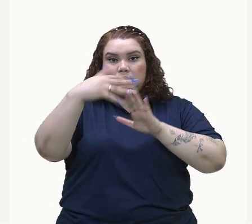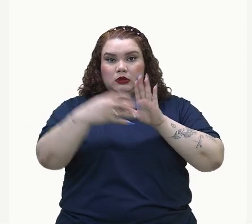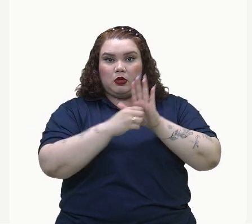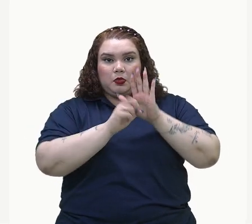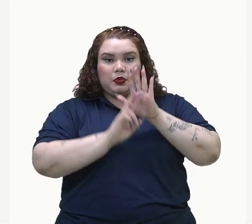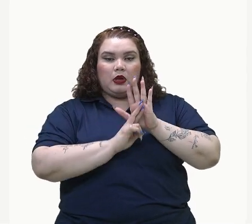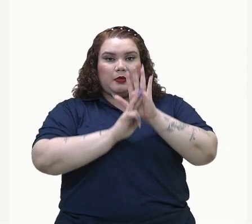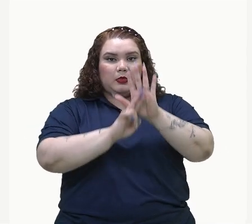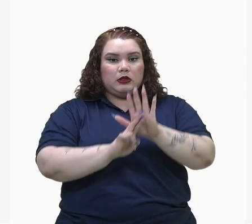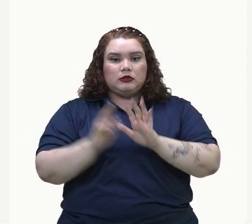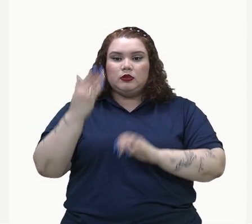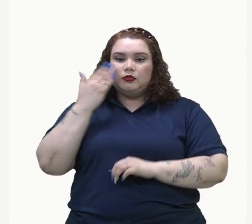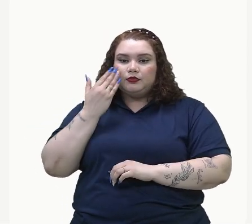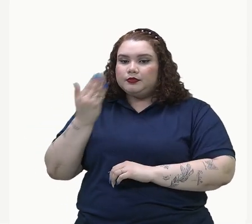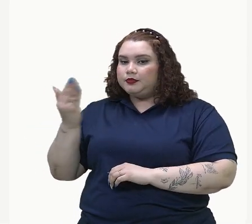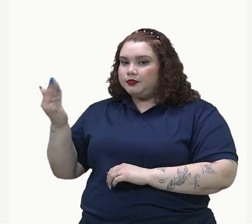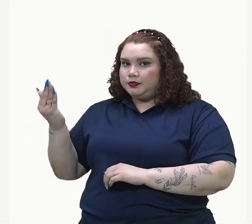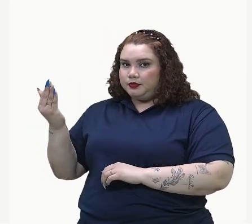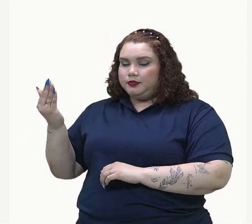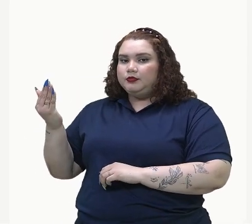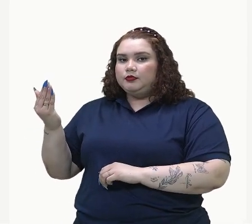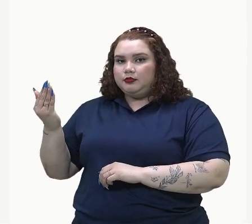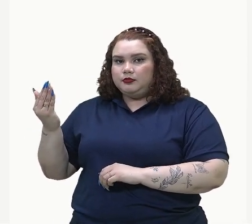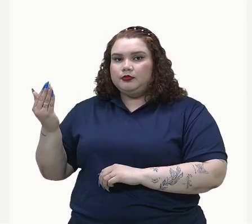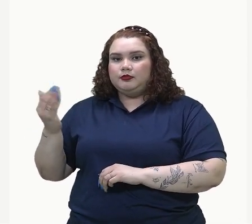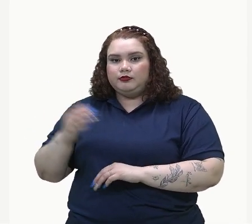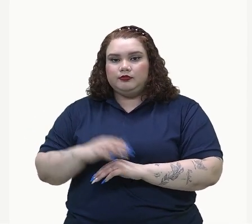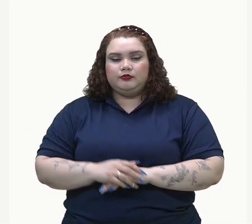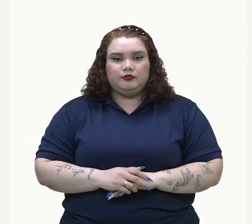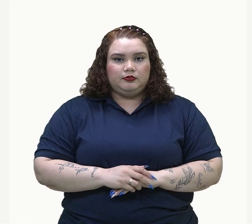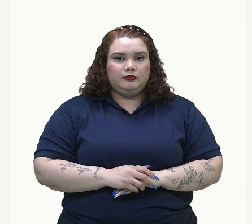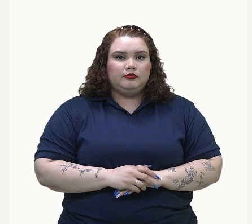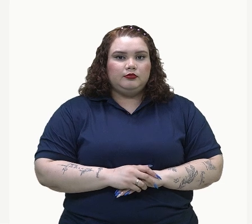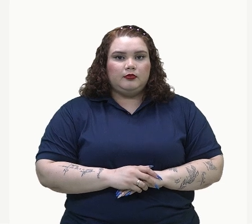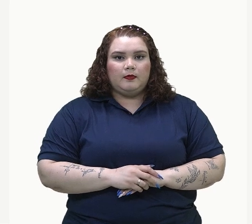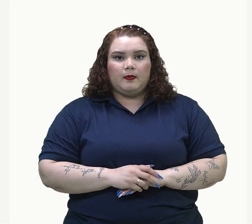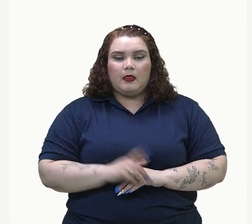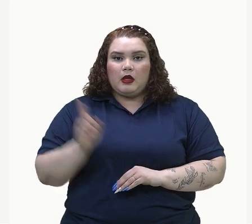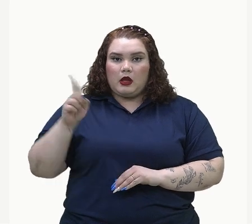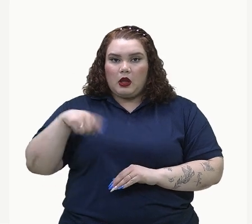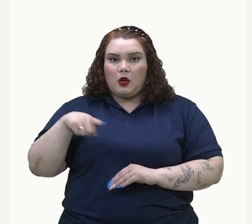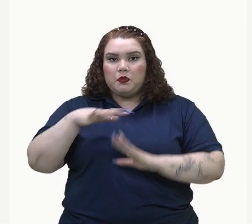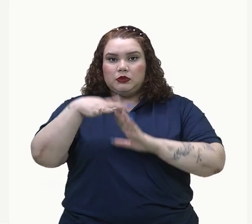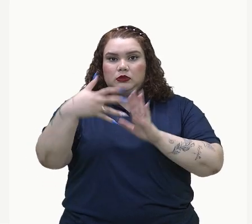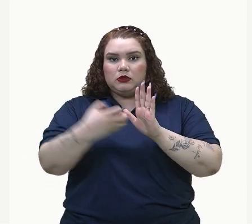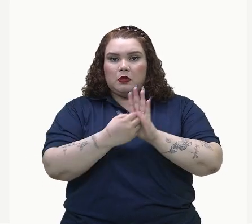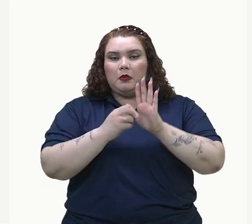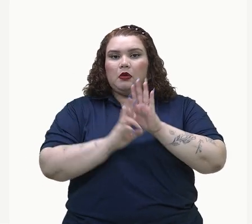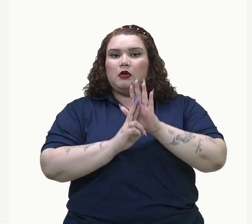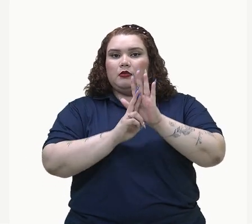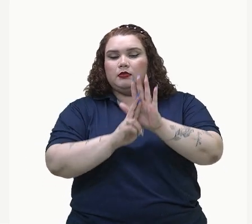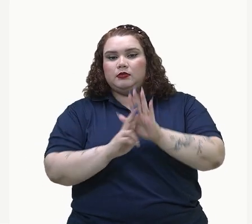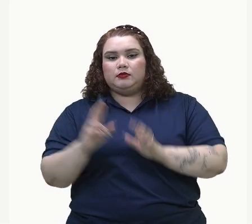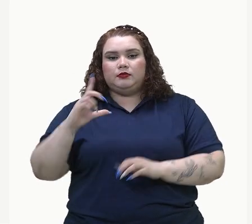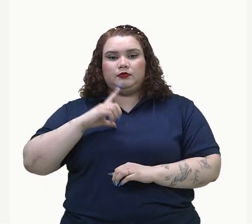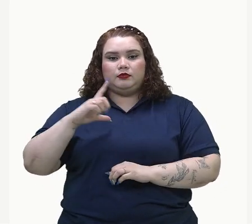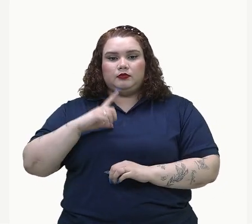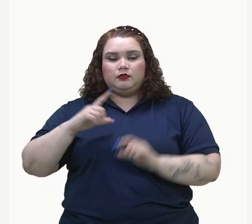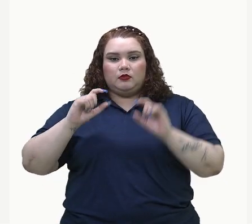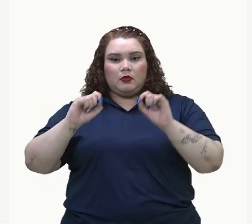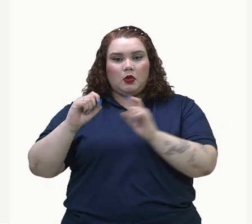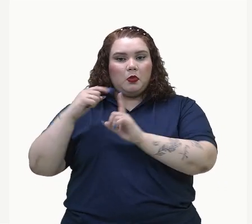você tem o símbolo que representa os receptores, aonde eu tenho uma